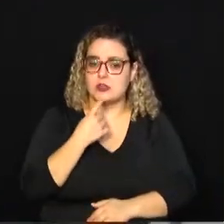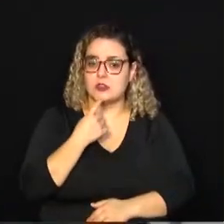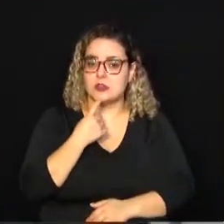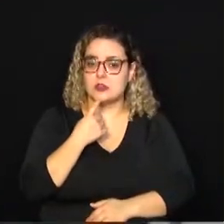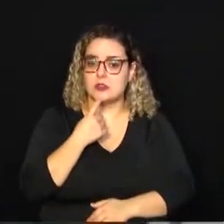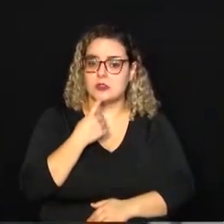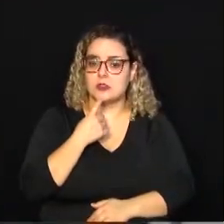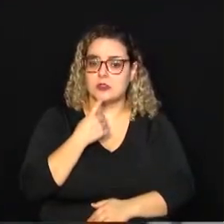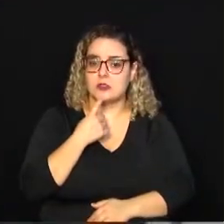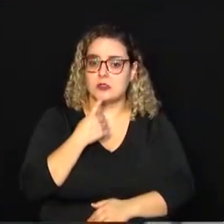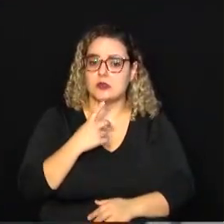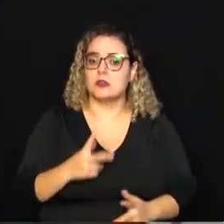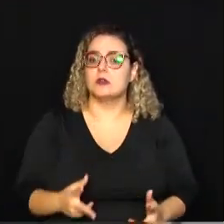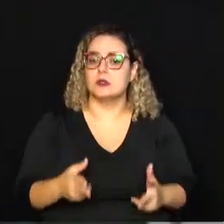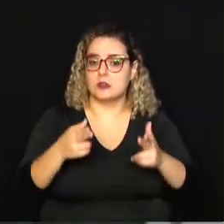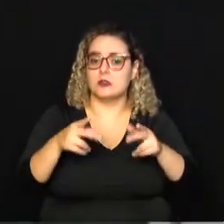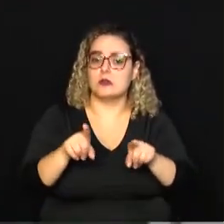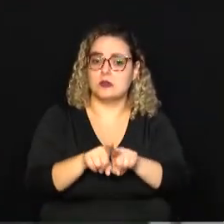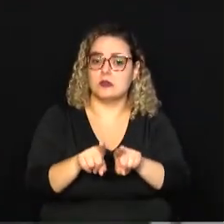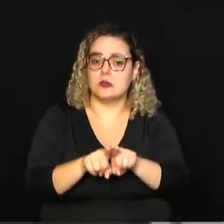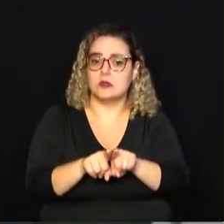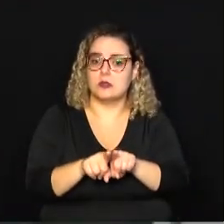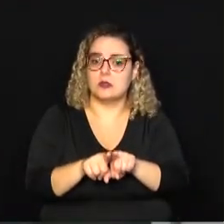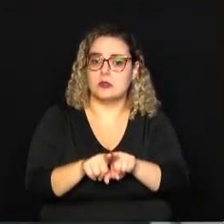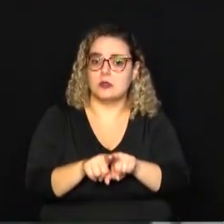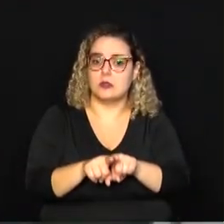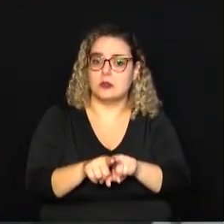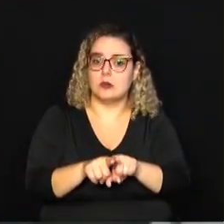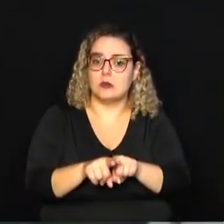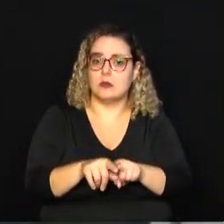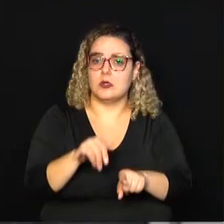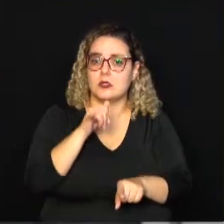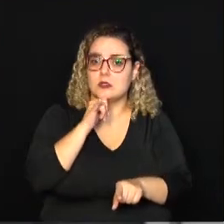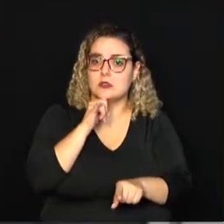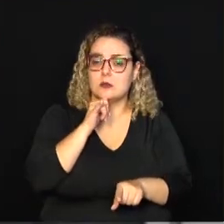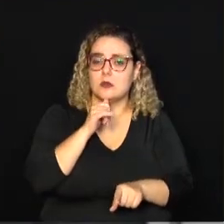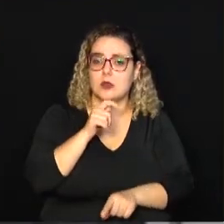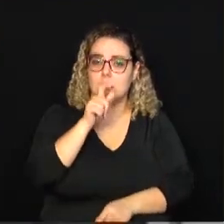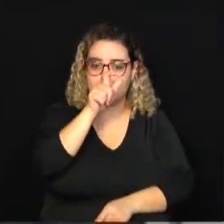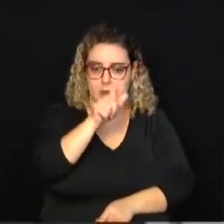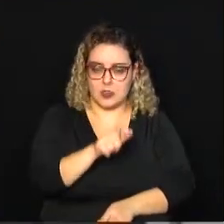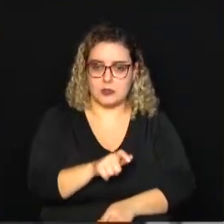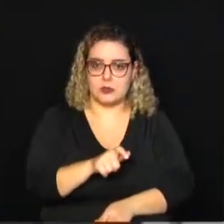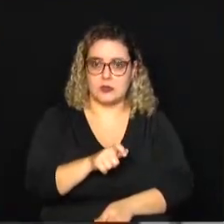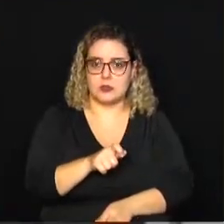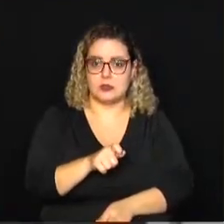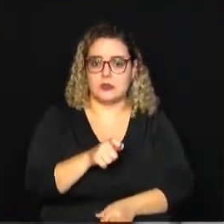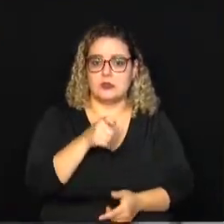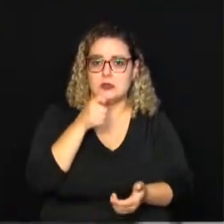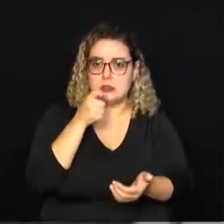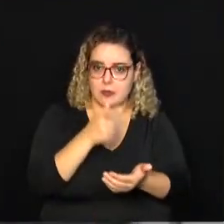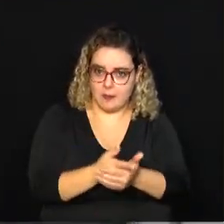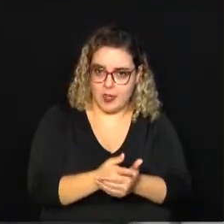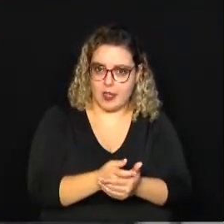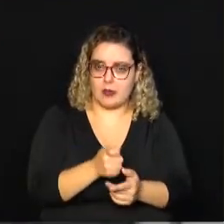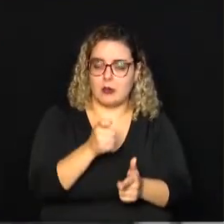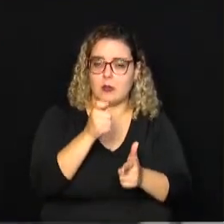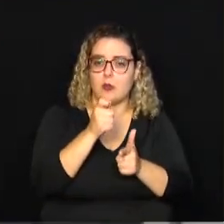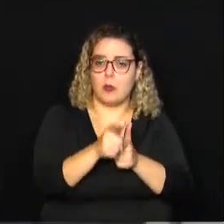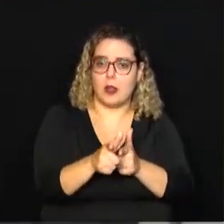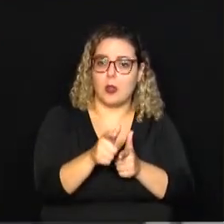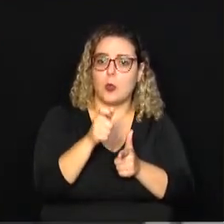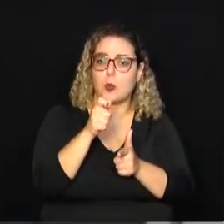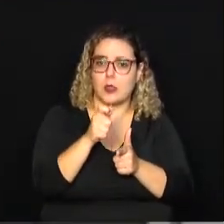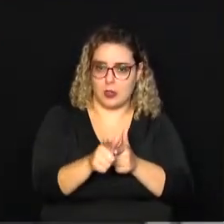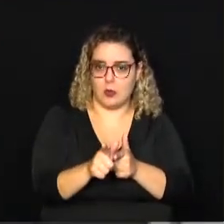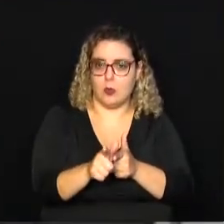suspendesse, inclusive, o despejo, né, que a gente sabe que muitos empresários, né, os pequenos empresários, né, os